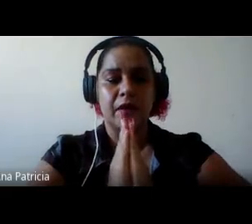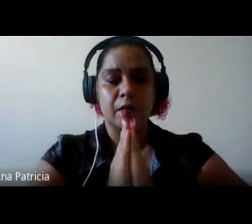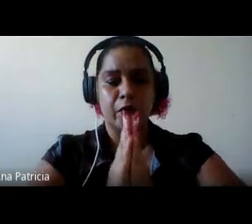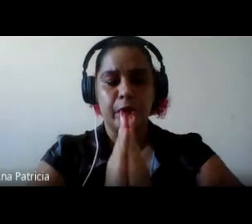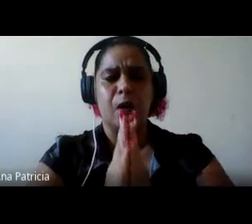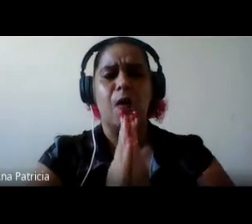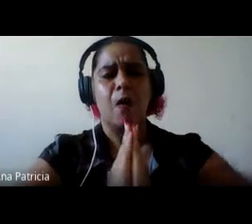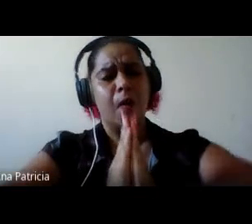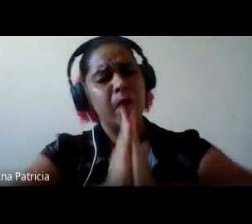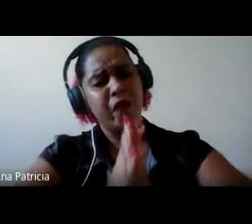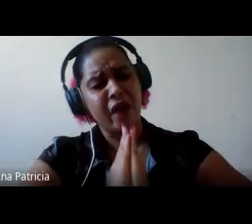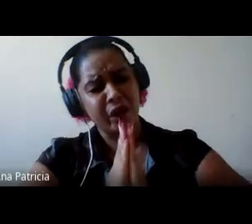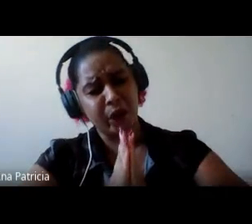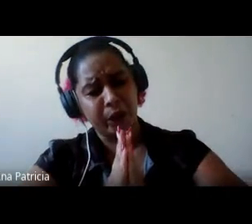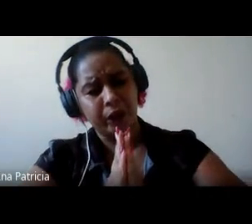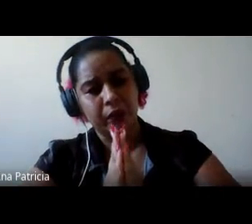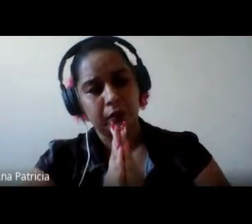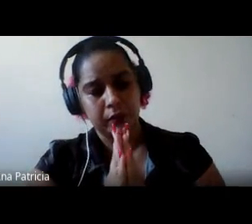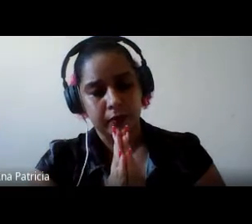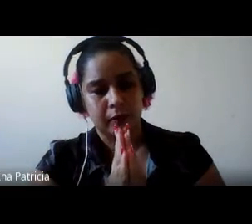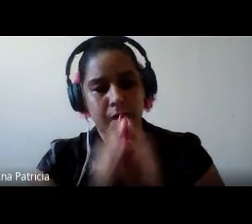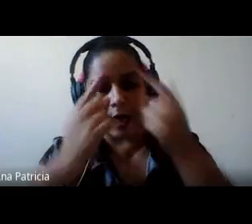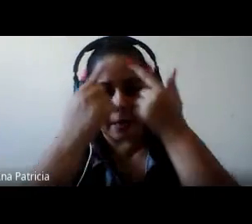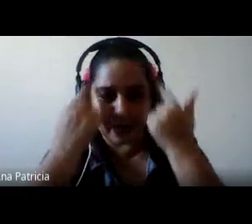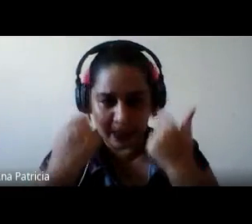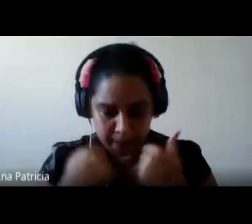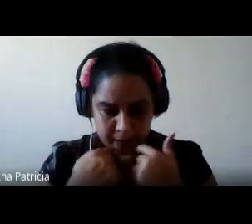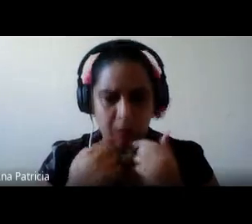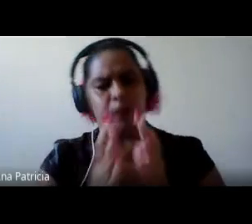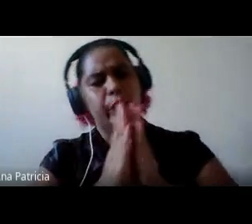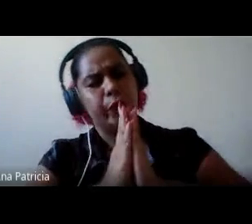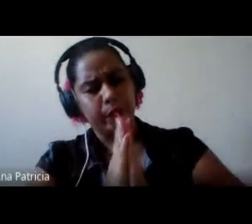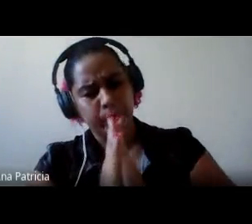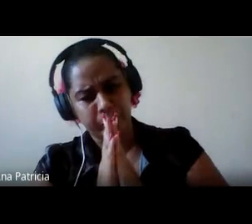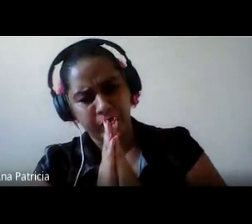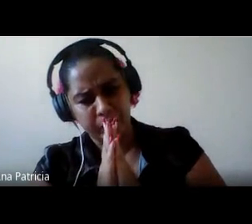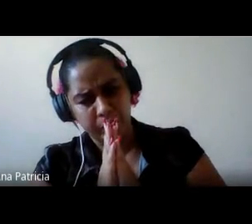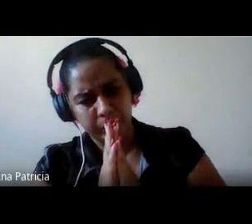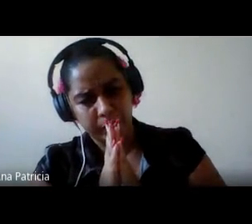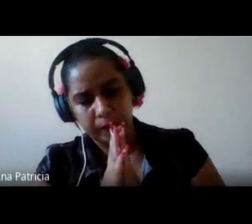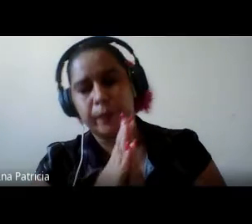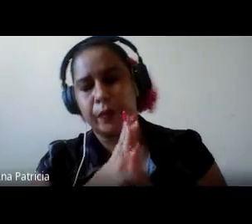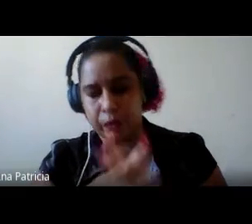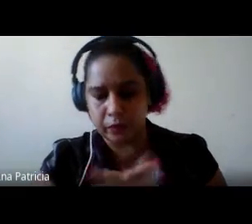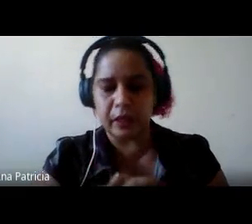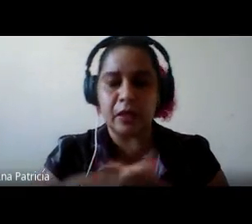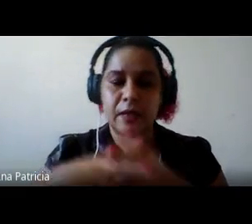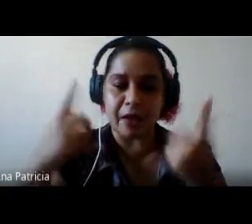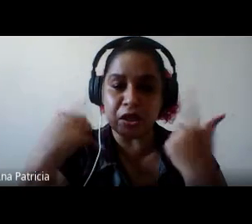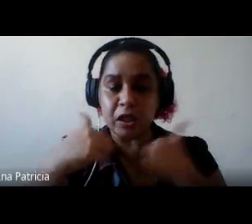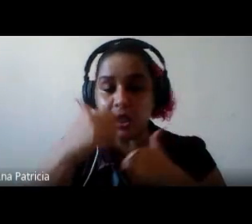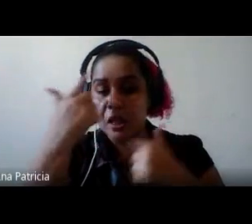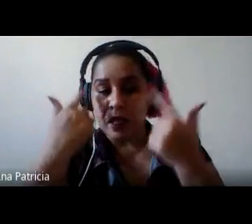e faz o movimento, ó. Por favor. Lembra da expressão? Por favor. Pronto. Tem